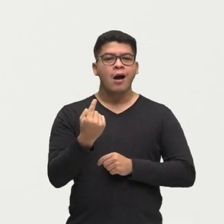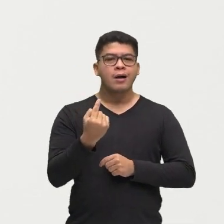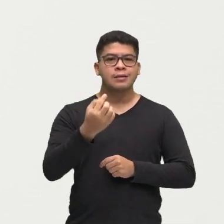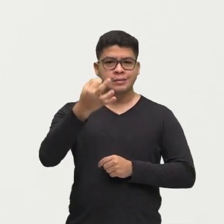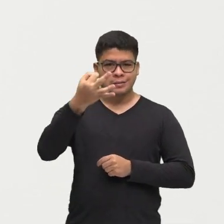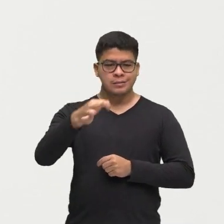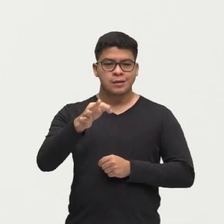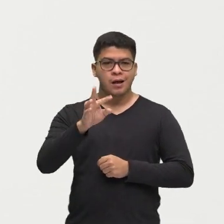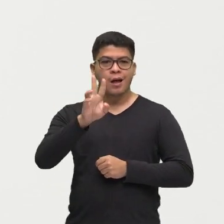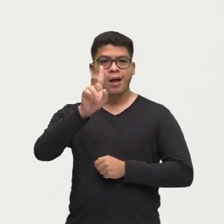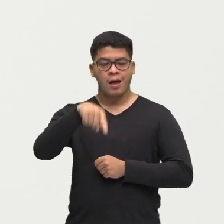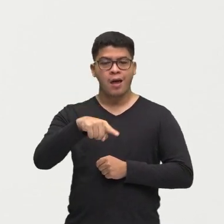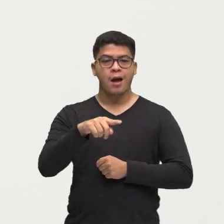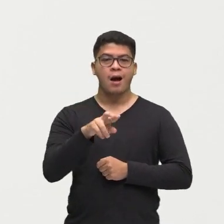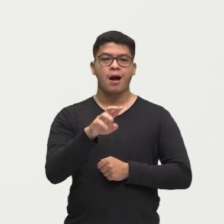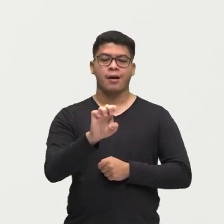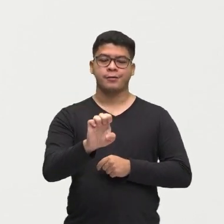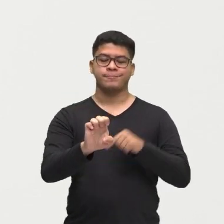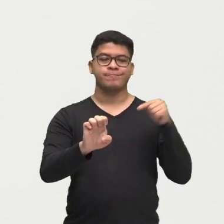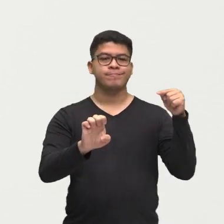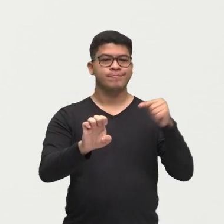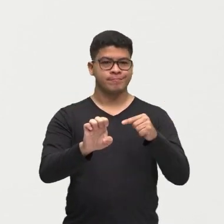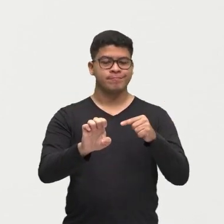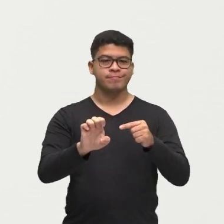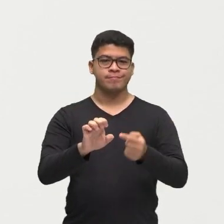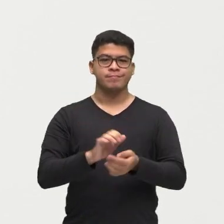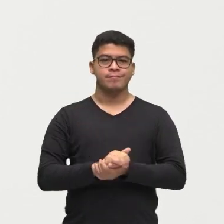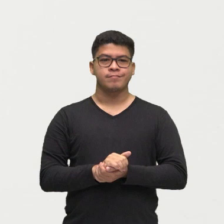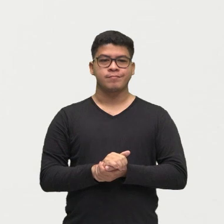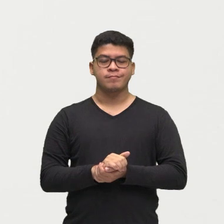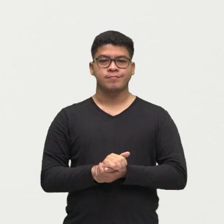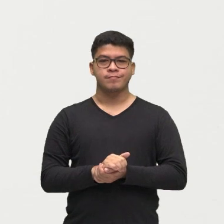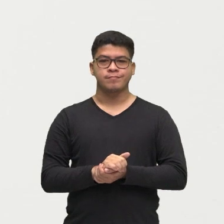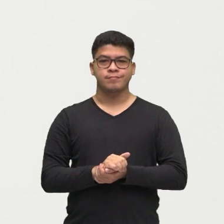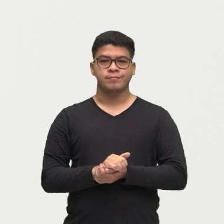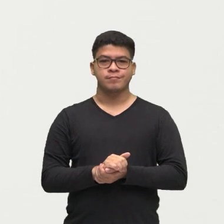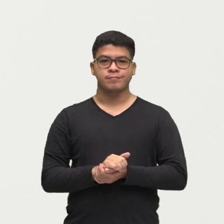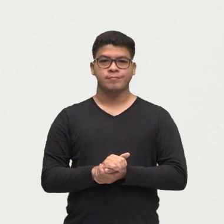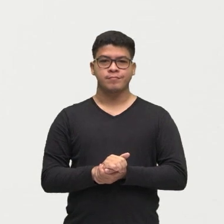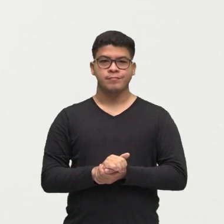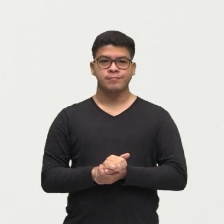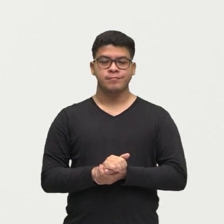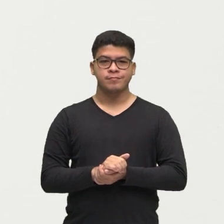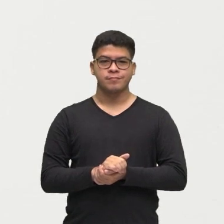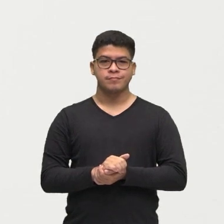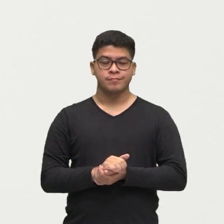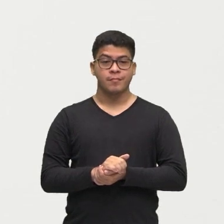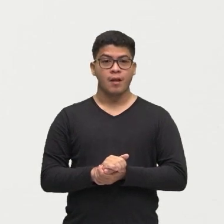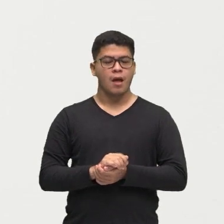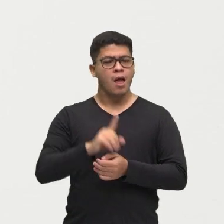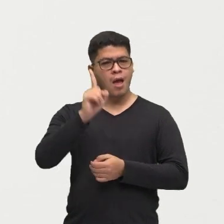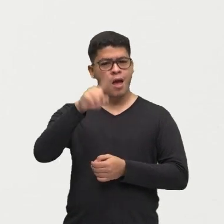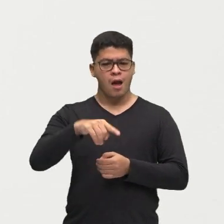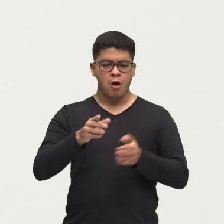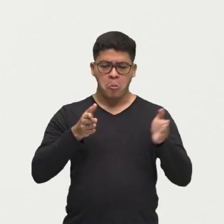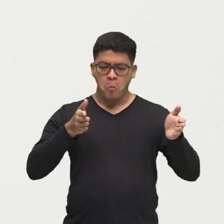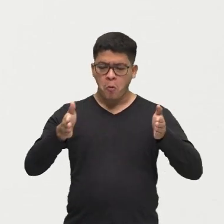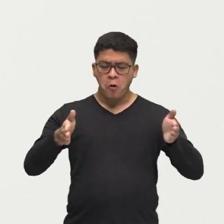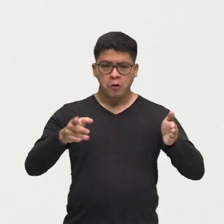é exatamente a letra E, Almeida Garré, Alexandre Herculano e Camilo Castelo Branco, que são expoentes